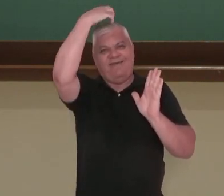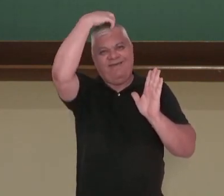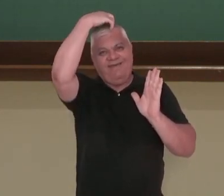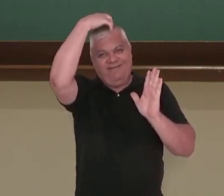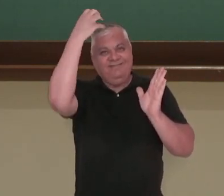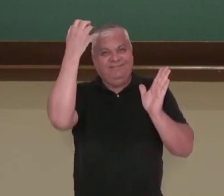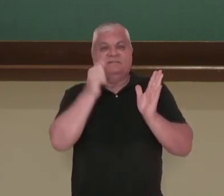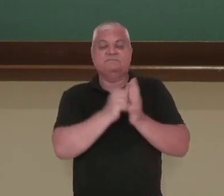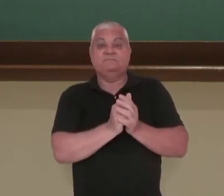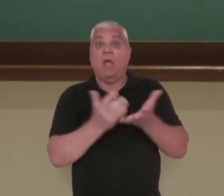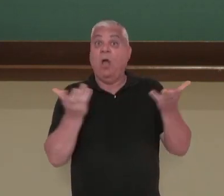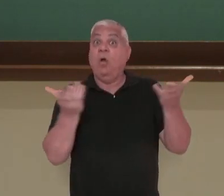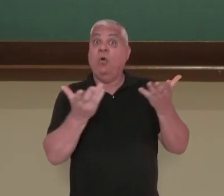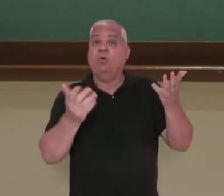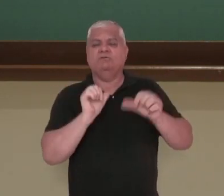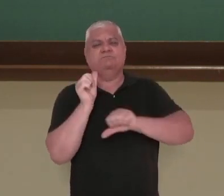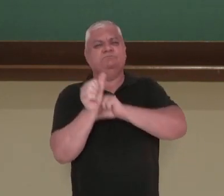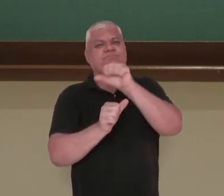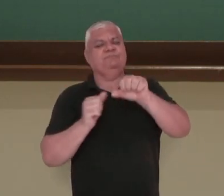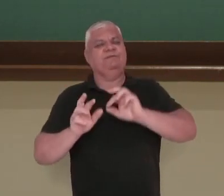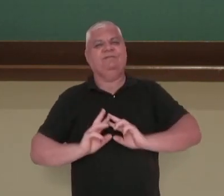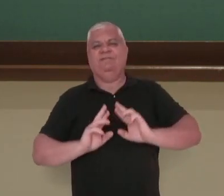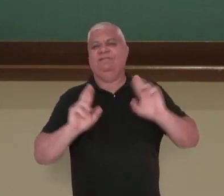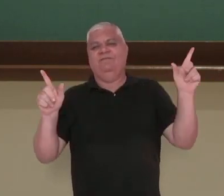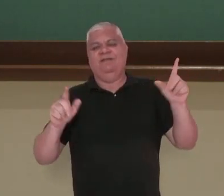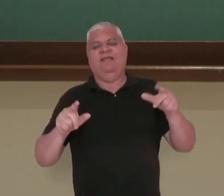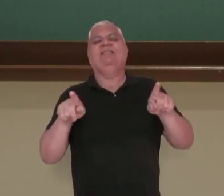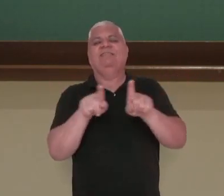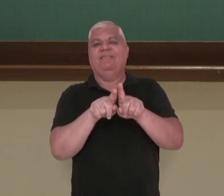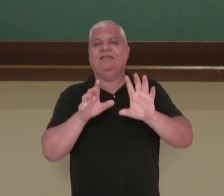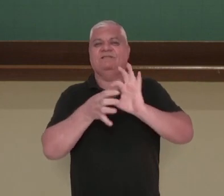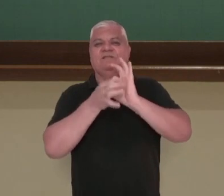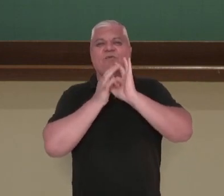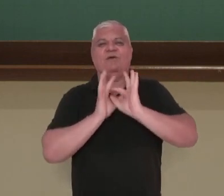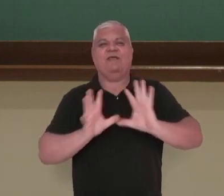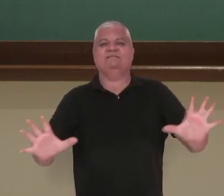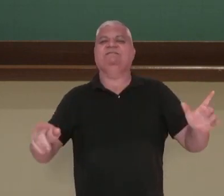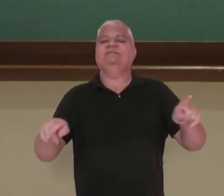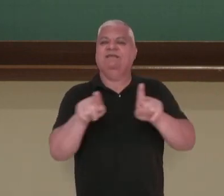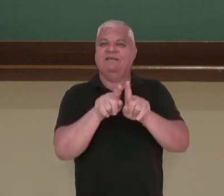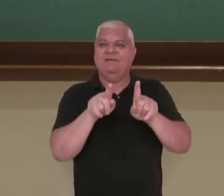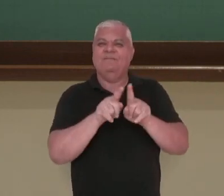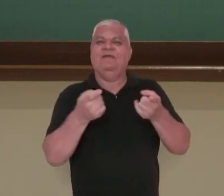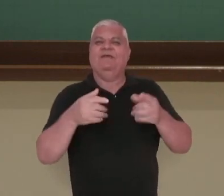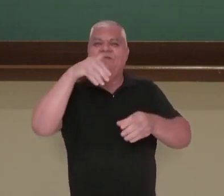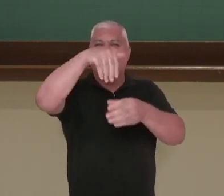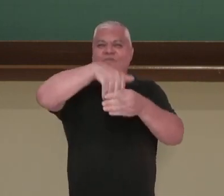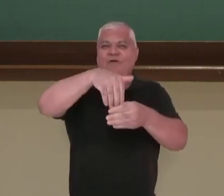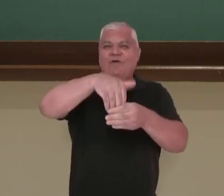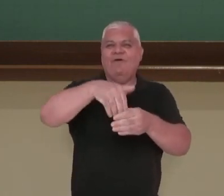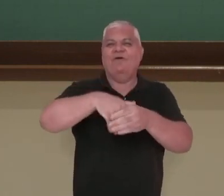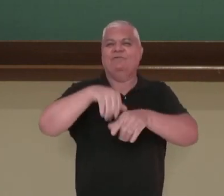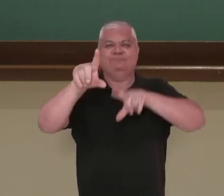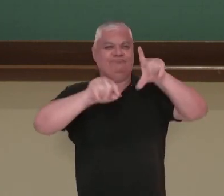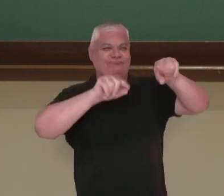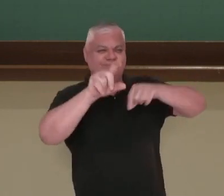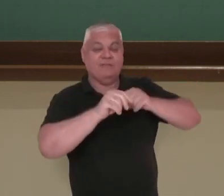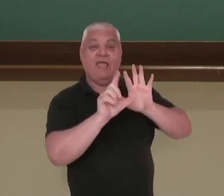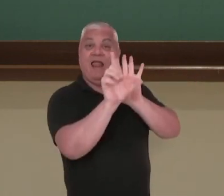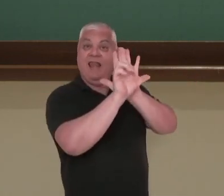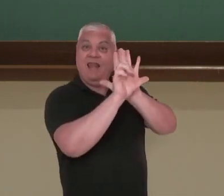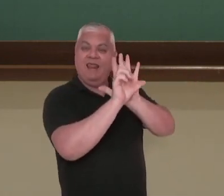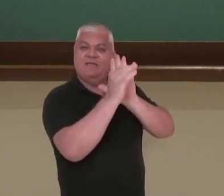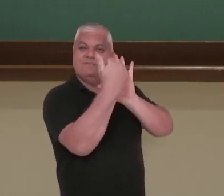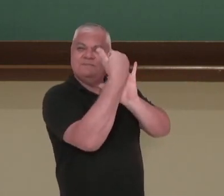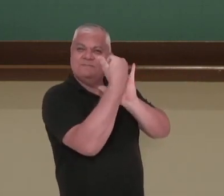gente já vive um outro sistema, baseado na democracia, na representatividade, no voto. A maioria das leis são estabelecidas